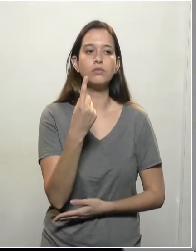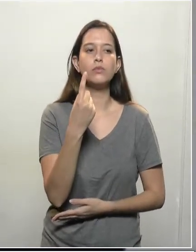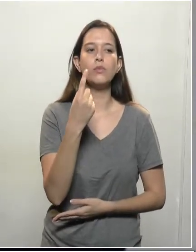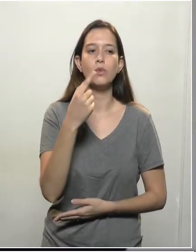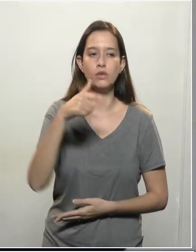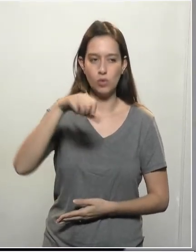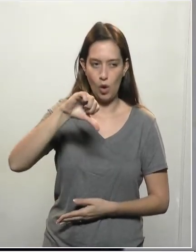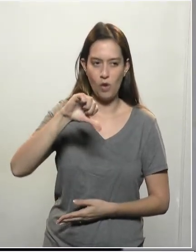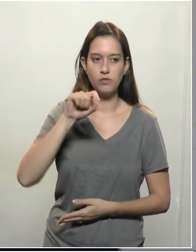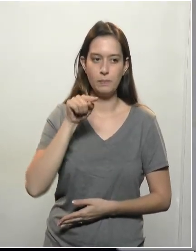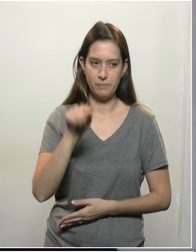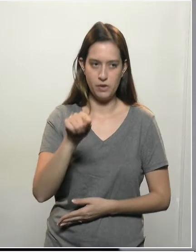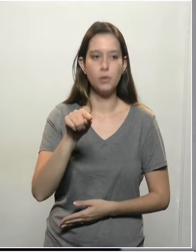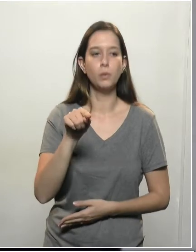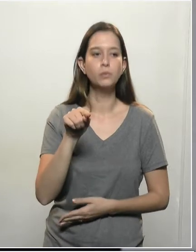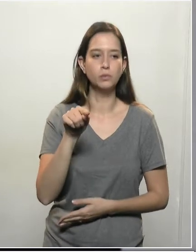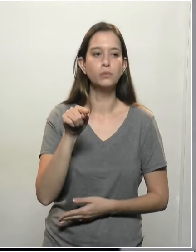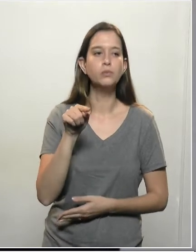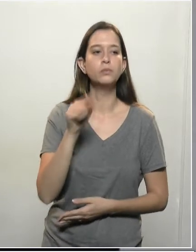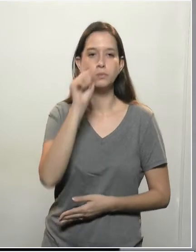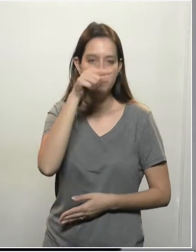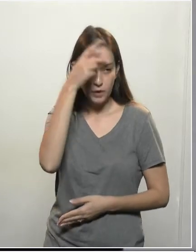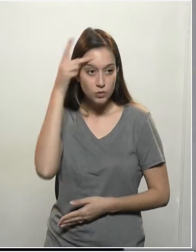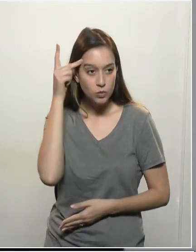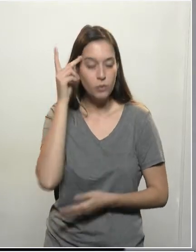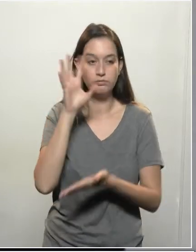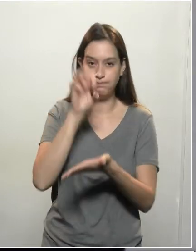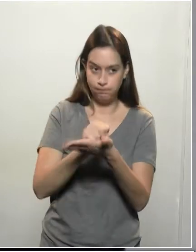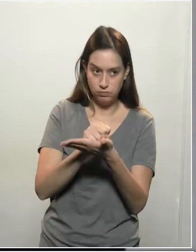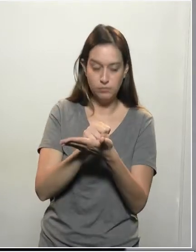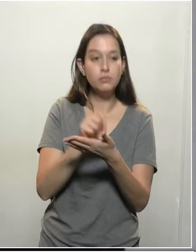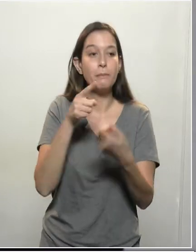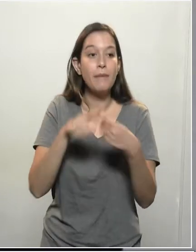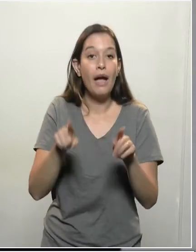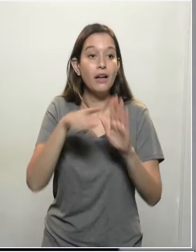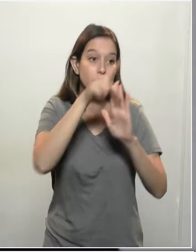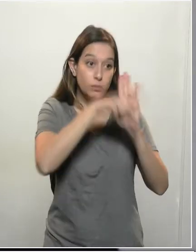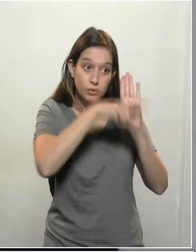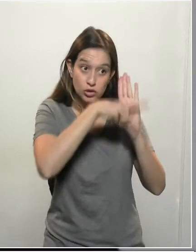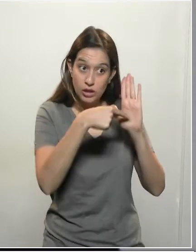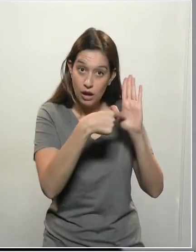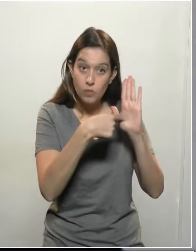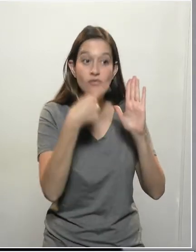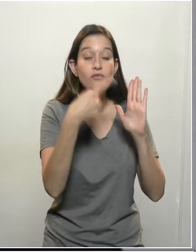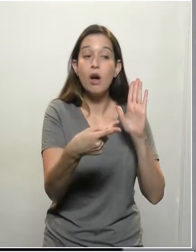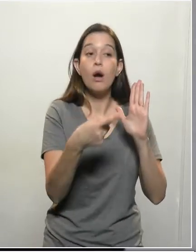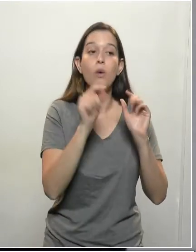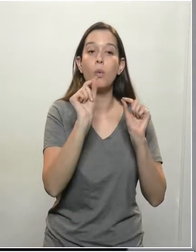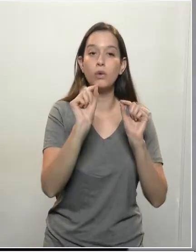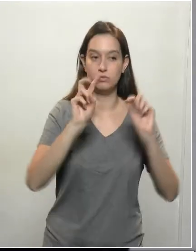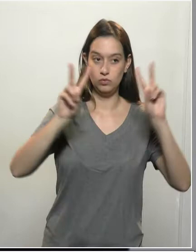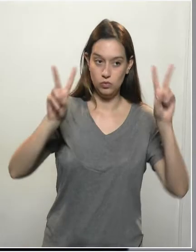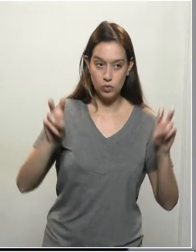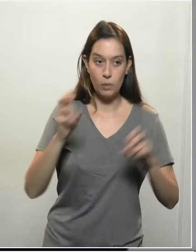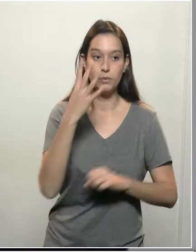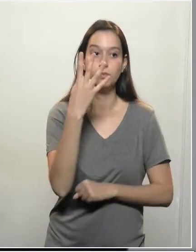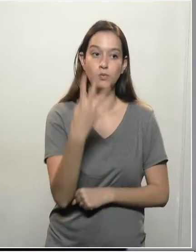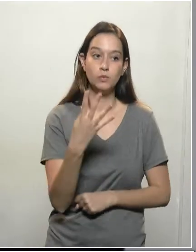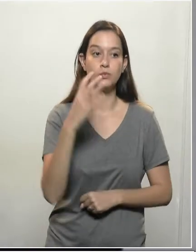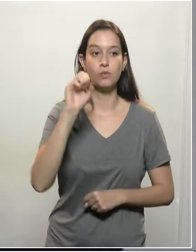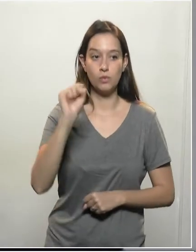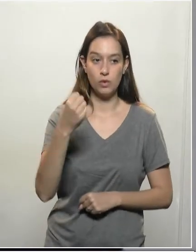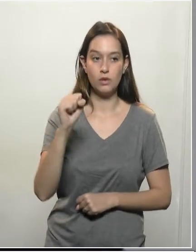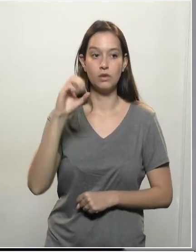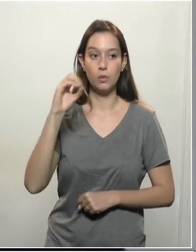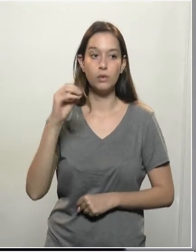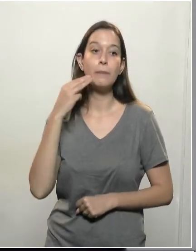contratos. O programa, que pretende movimentar de forma emergencial 480 milhões de reais, precisou de 95 dias para